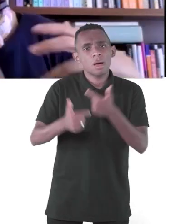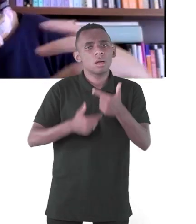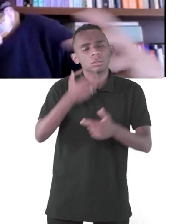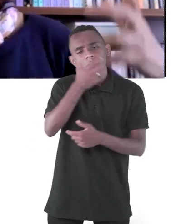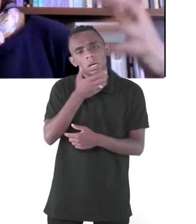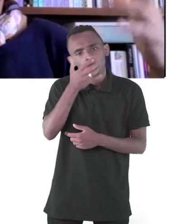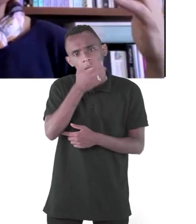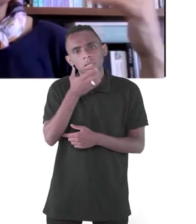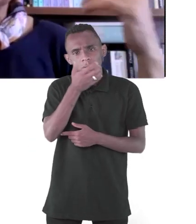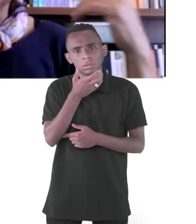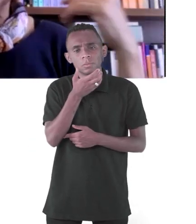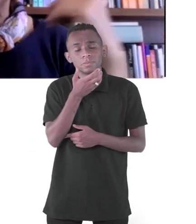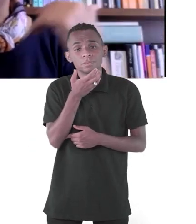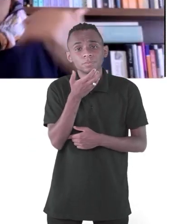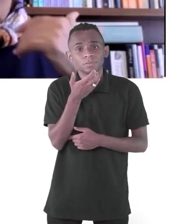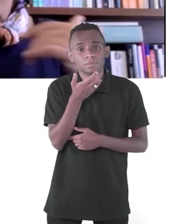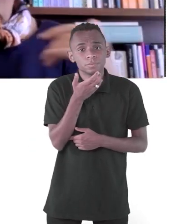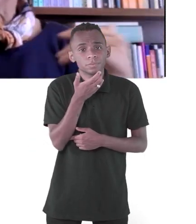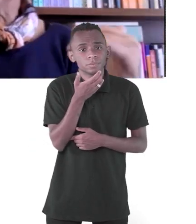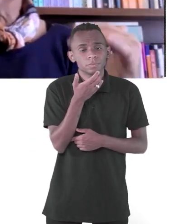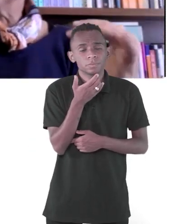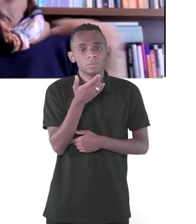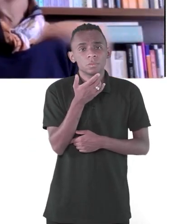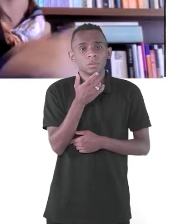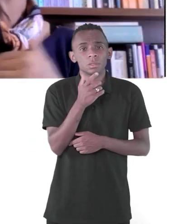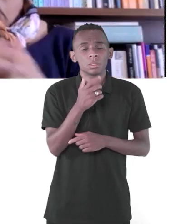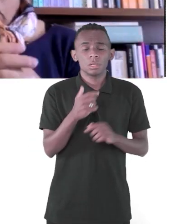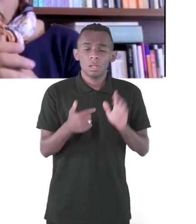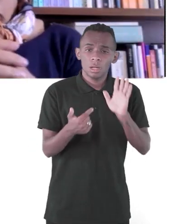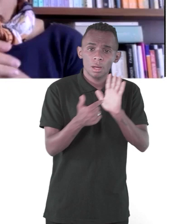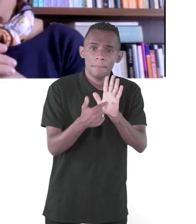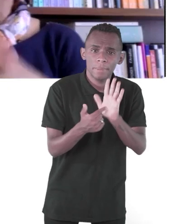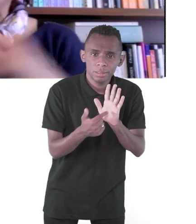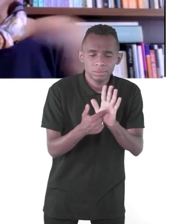uma milonga, traz uma